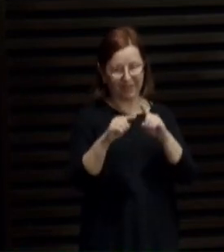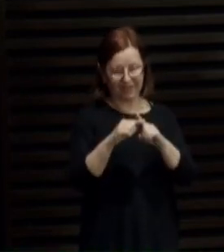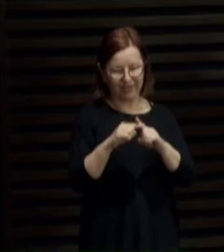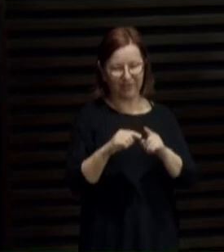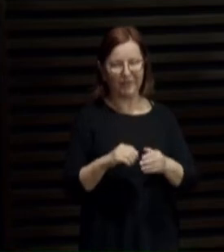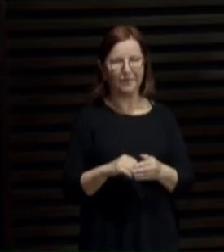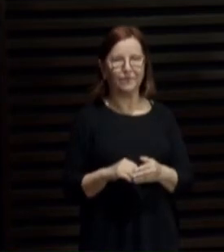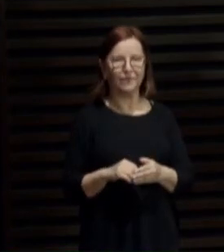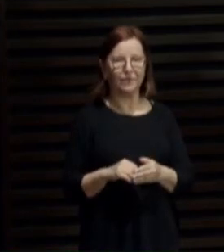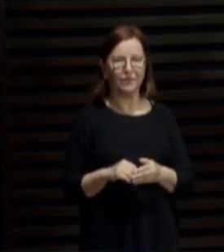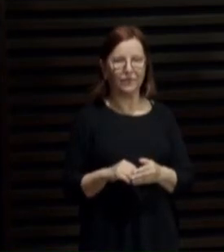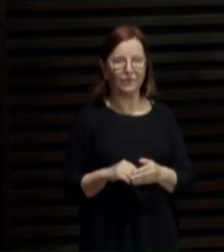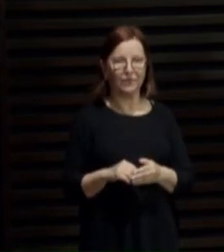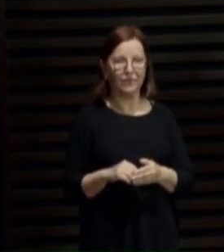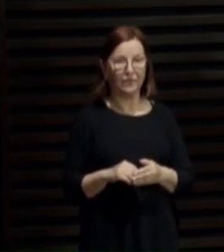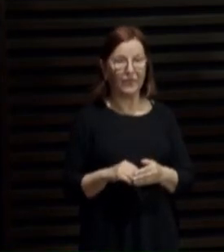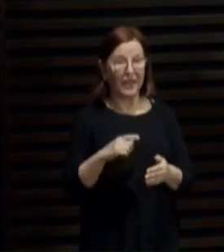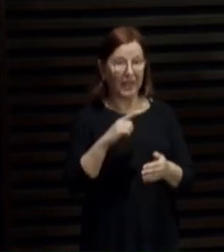igreja direitos e deveres.